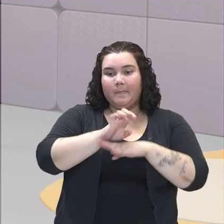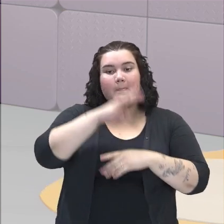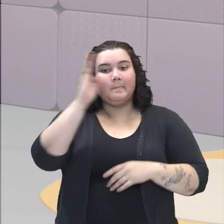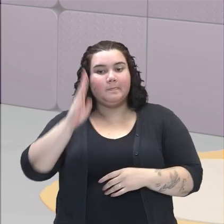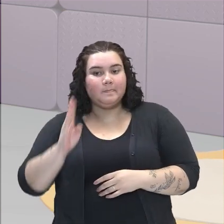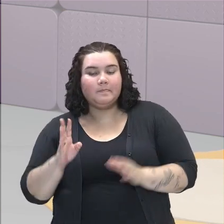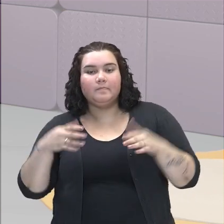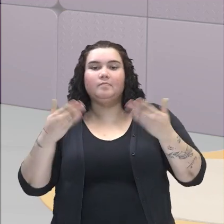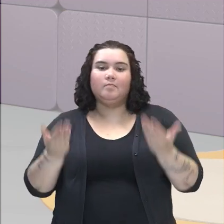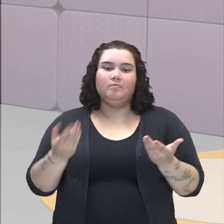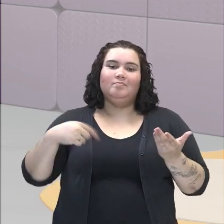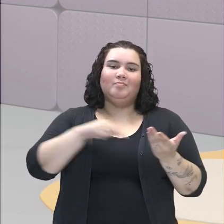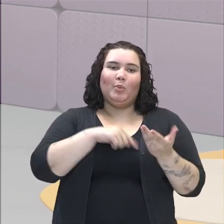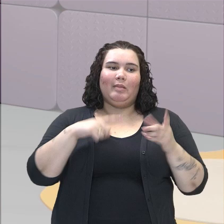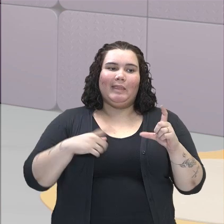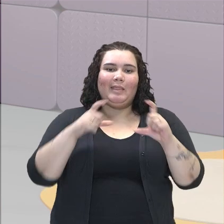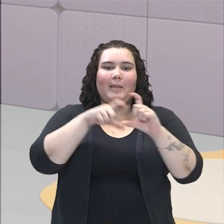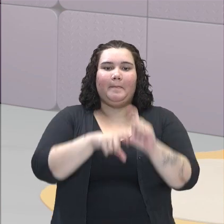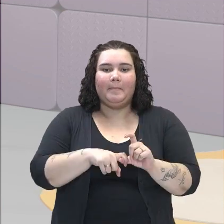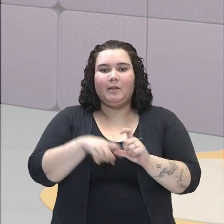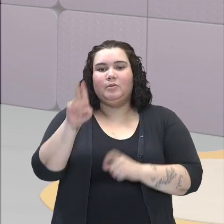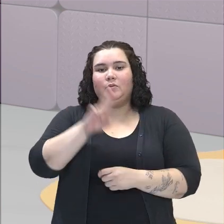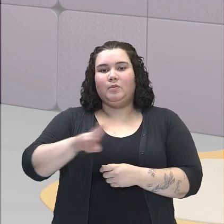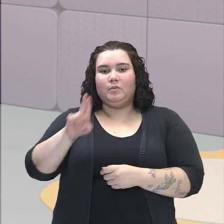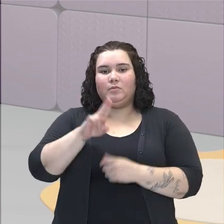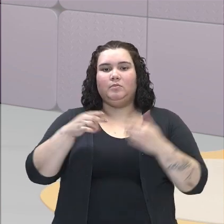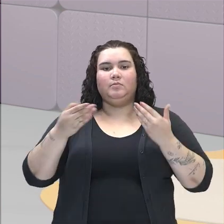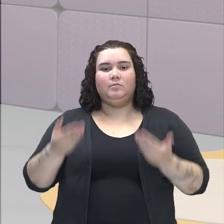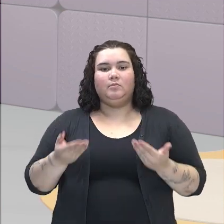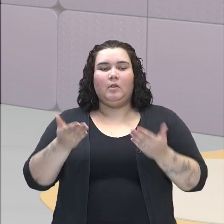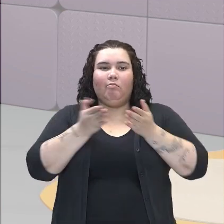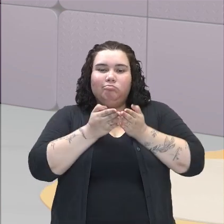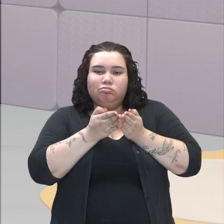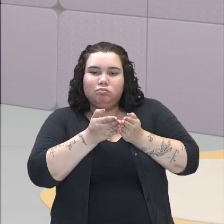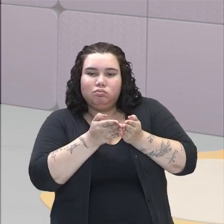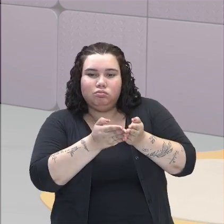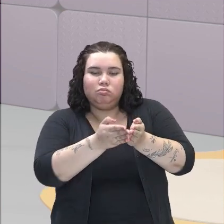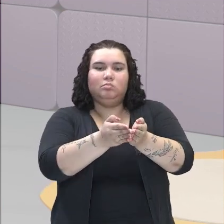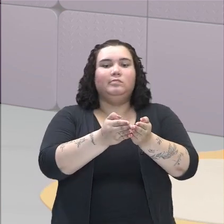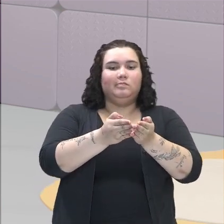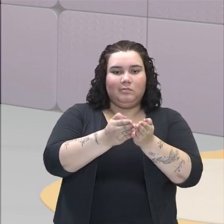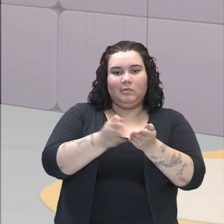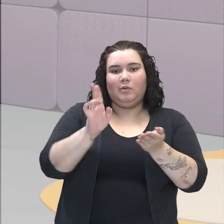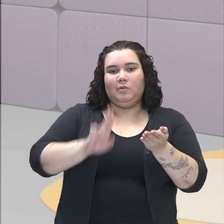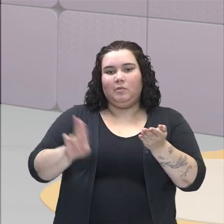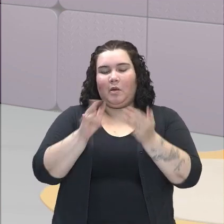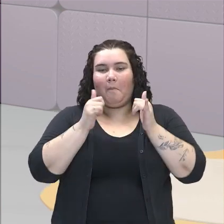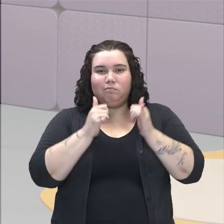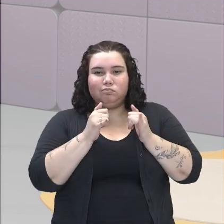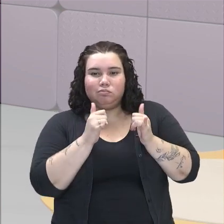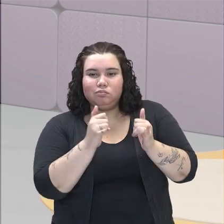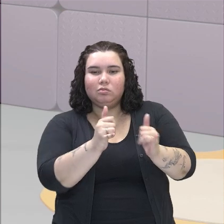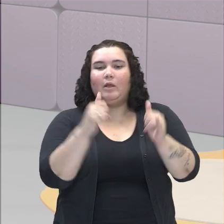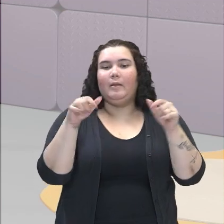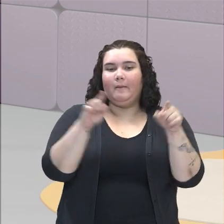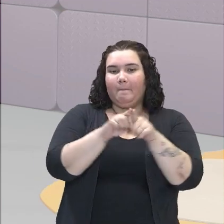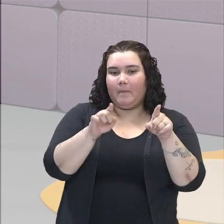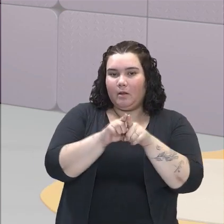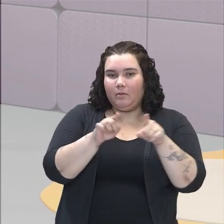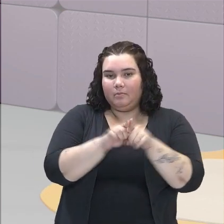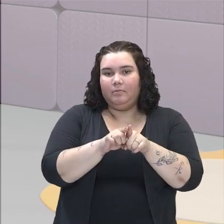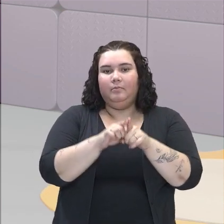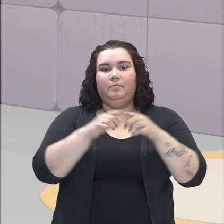outros estados do Brasil, então a gente ainda depende muito da circulação pelos navios, né, pelos barcos,